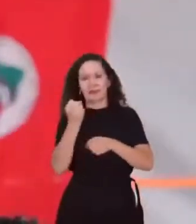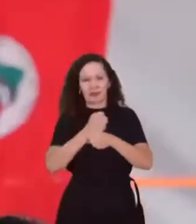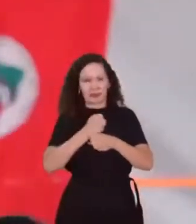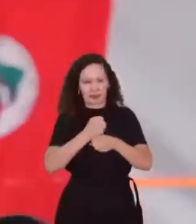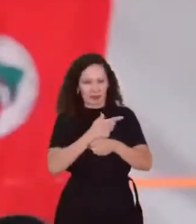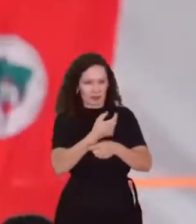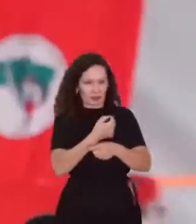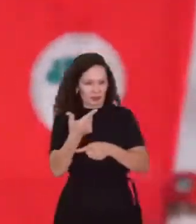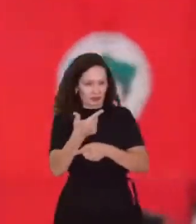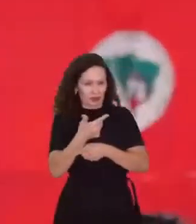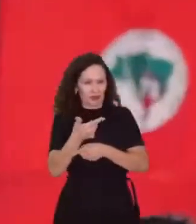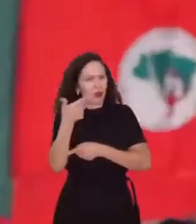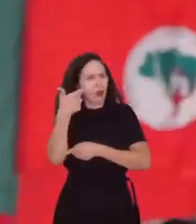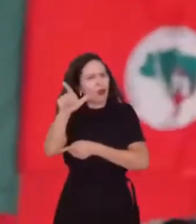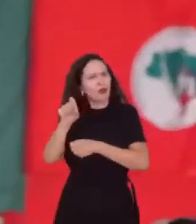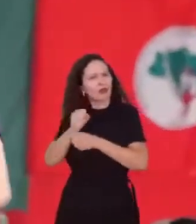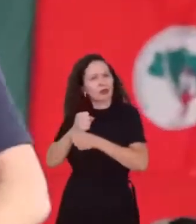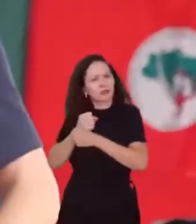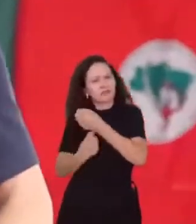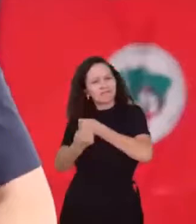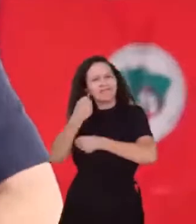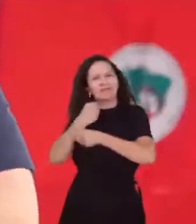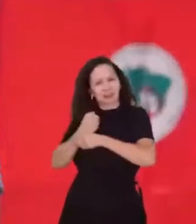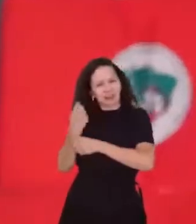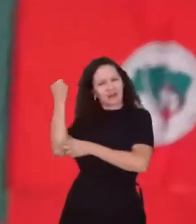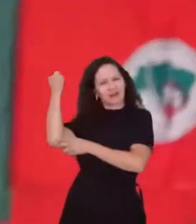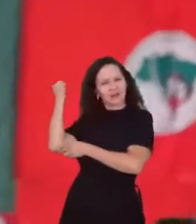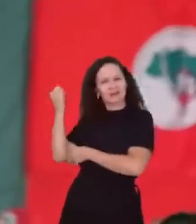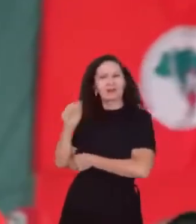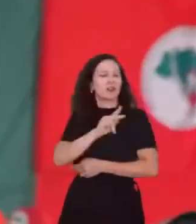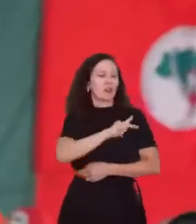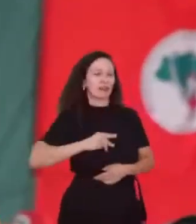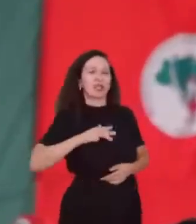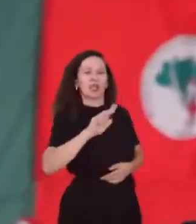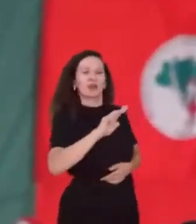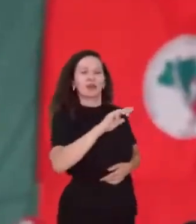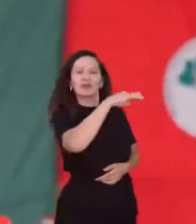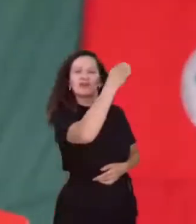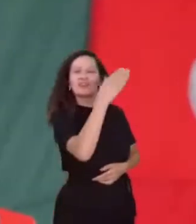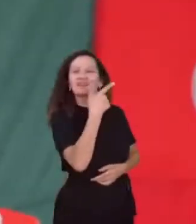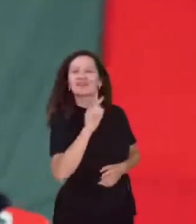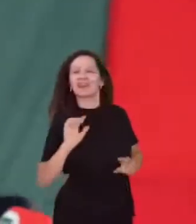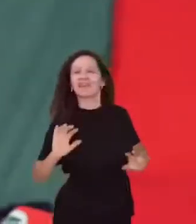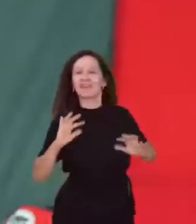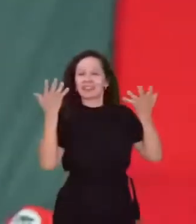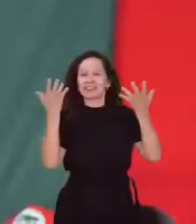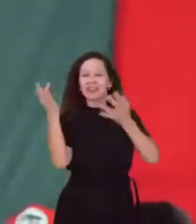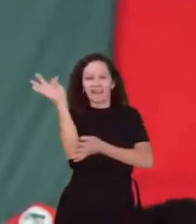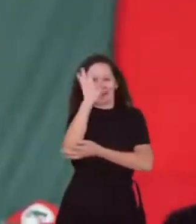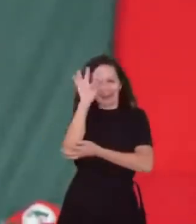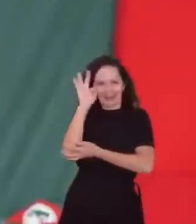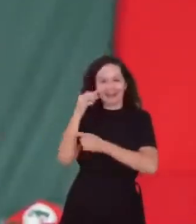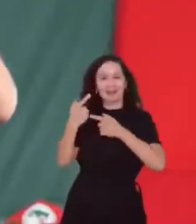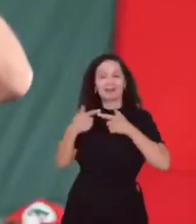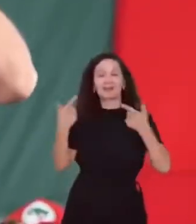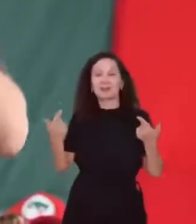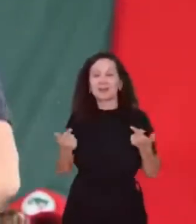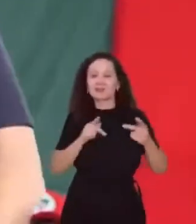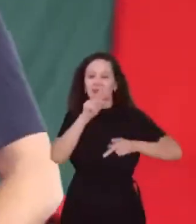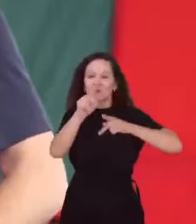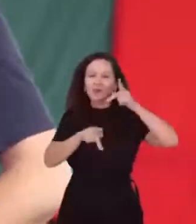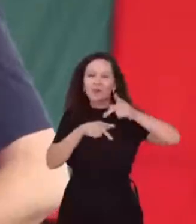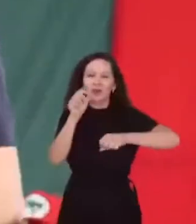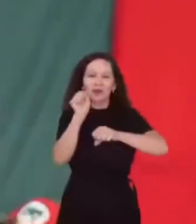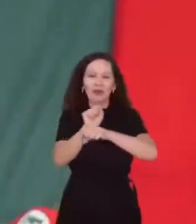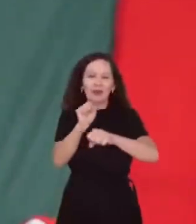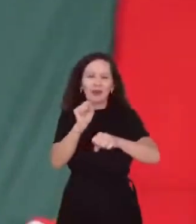atrás, presidente Lula, o Brasil não teve carnaval. Sabe por quê? que o povo está guardando para fazer o carnaval em